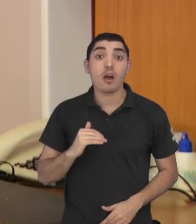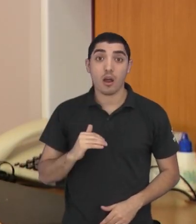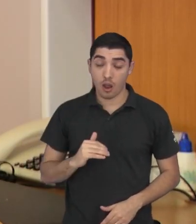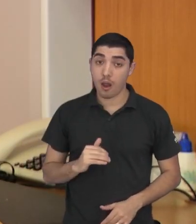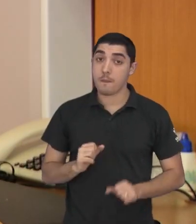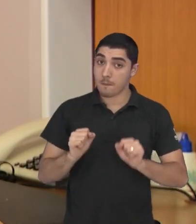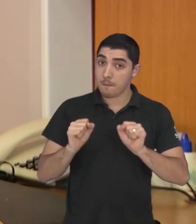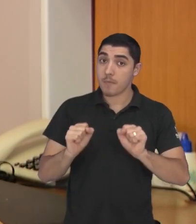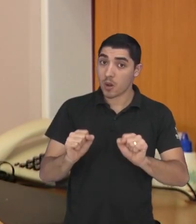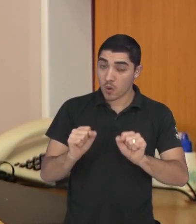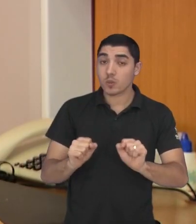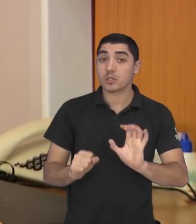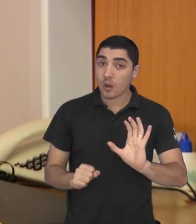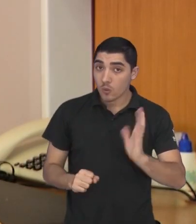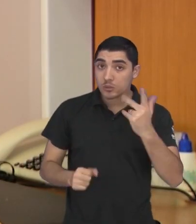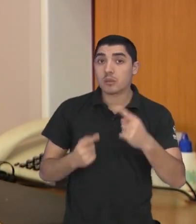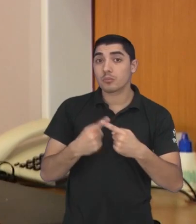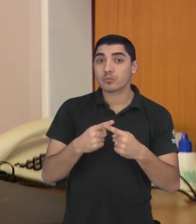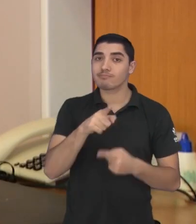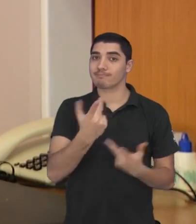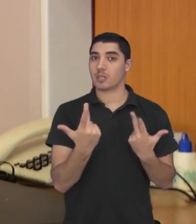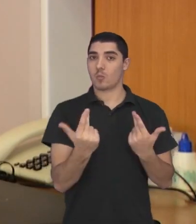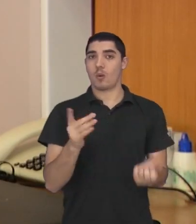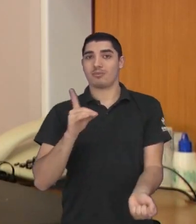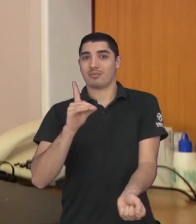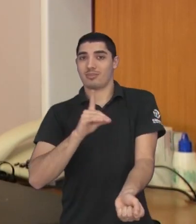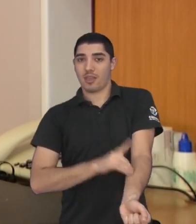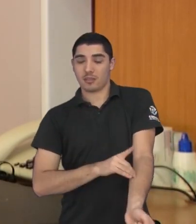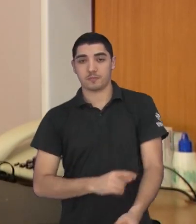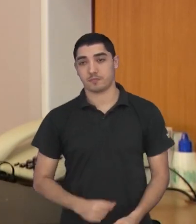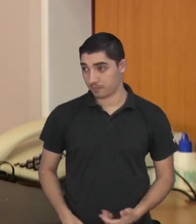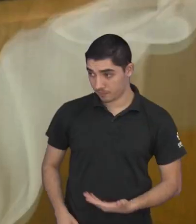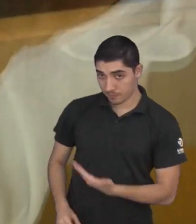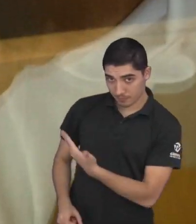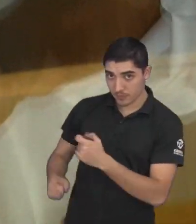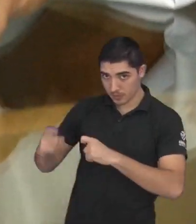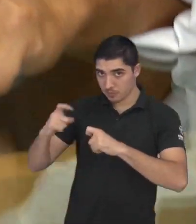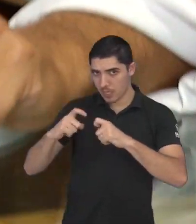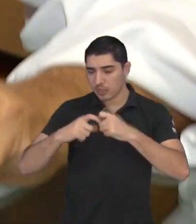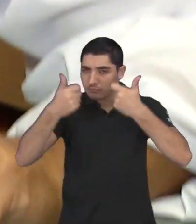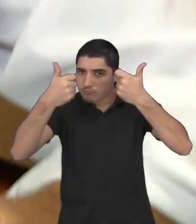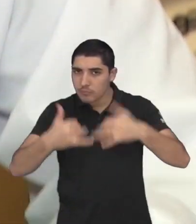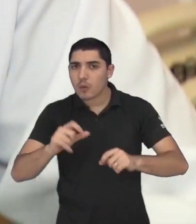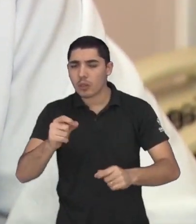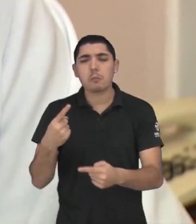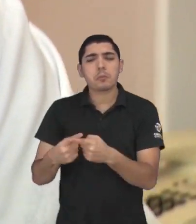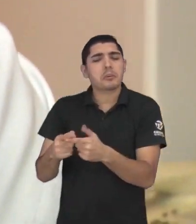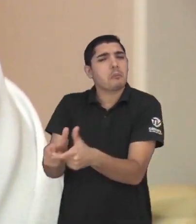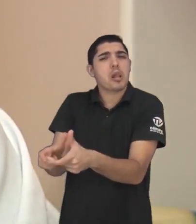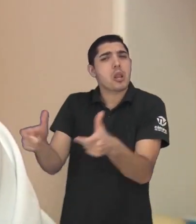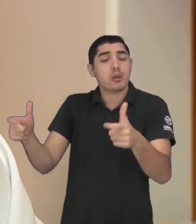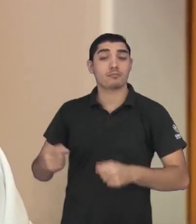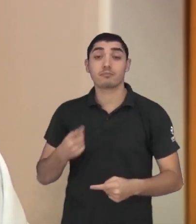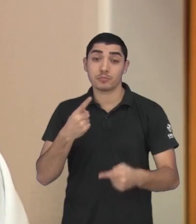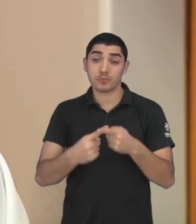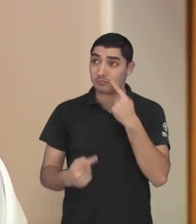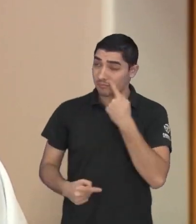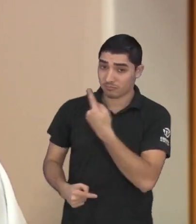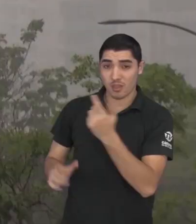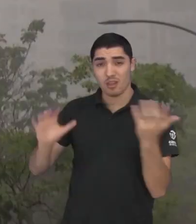impacto bastante positivo na vida das pessoas. E falando agora de trânsito, aqui no Vale no ano passado, houve aumento nas